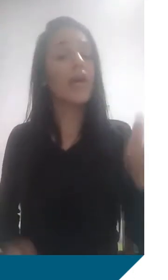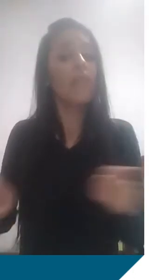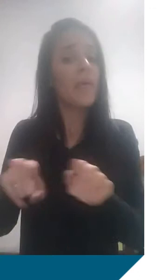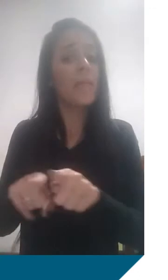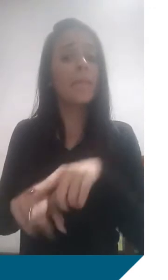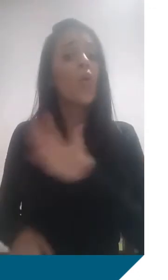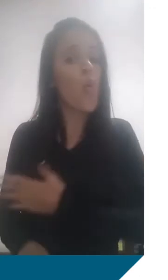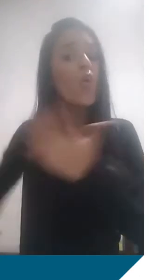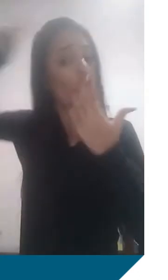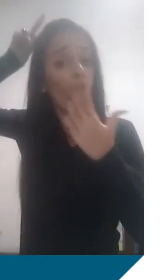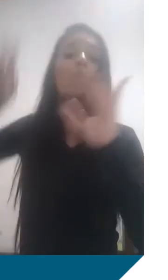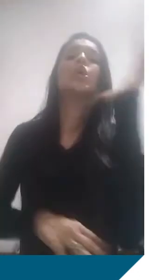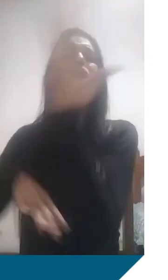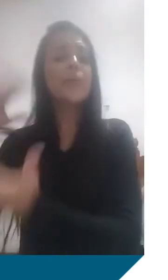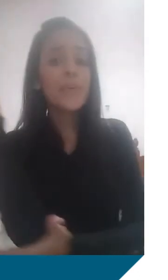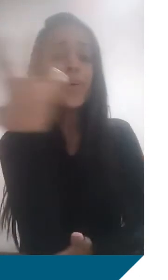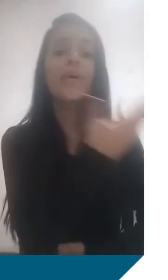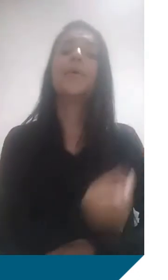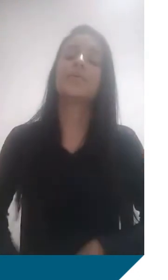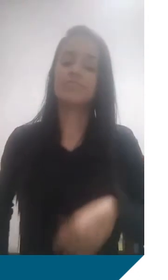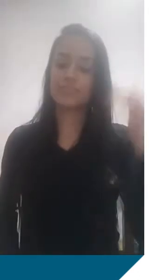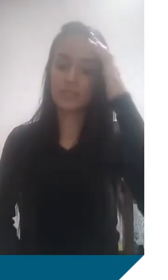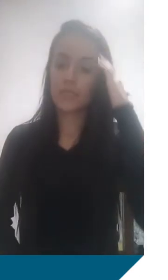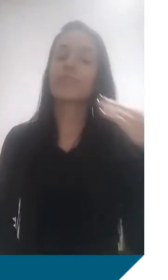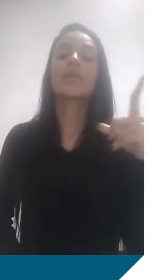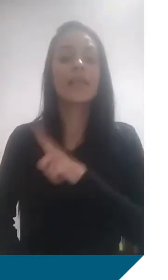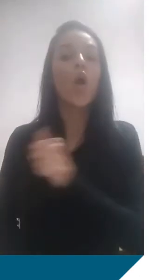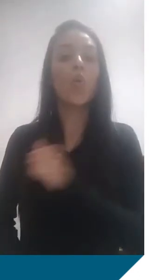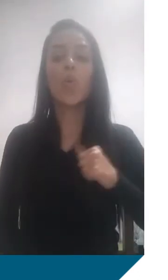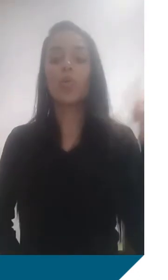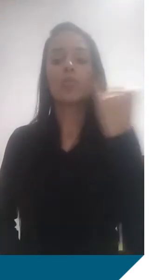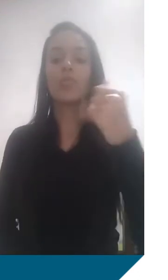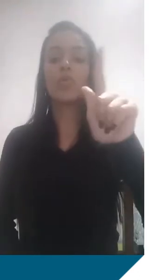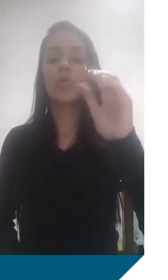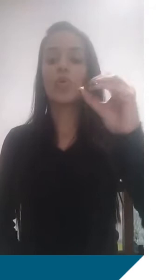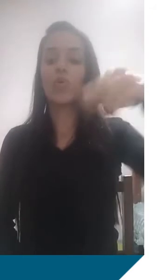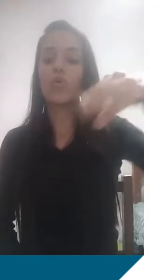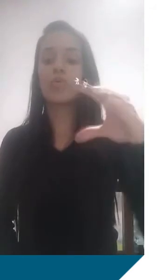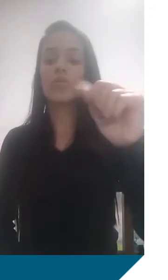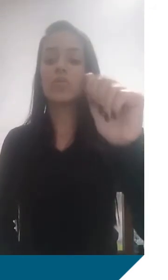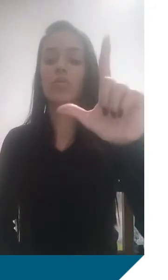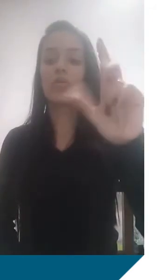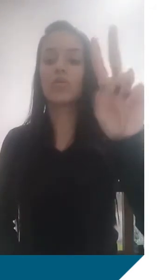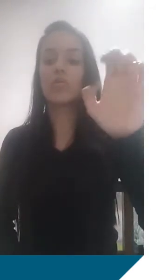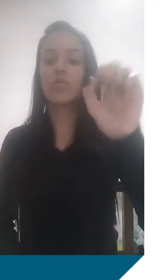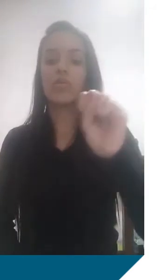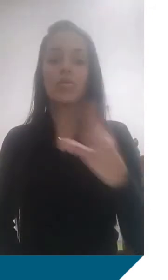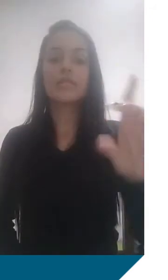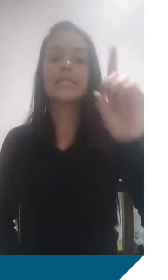idealizava a natureza e o índio como herói nacional. Temos como principais autores Gonçalves de Magalhães e Gonçalves